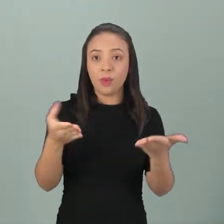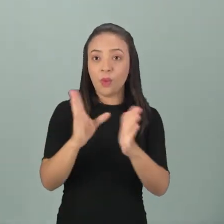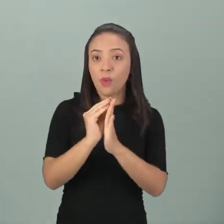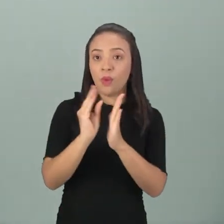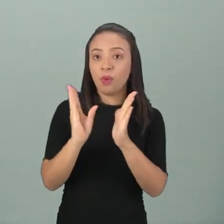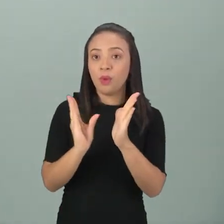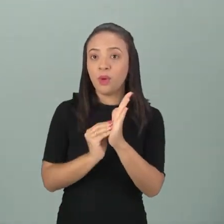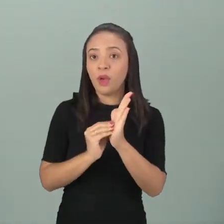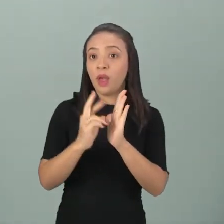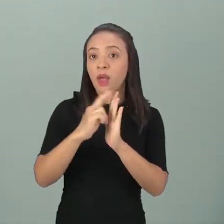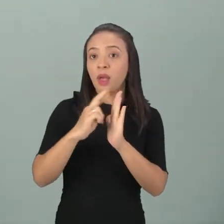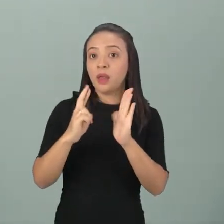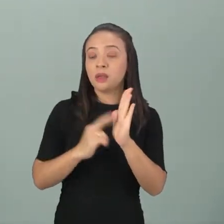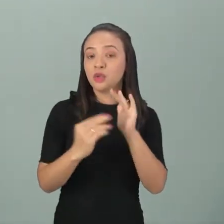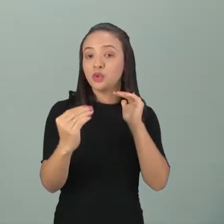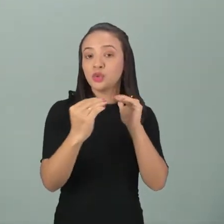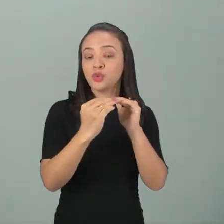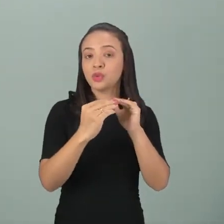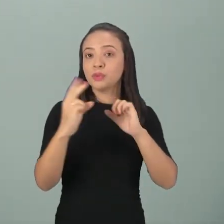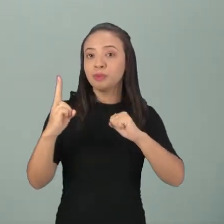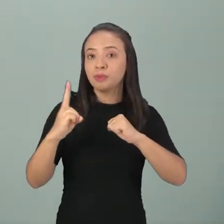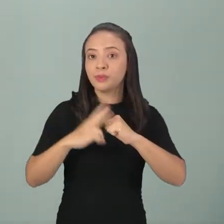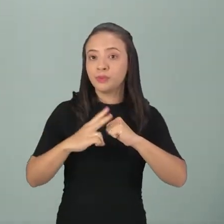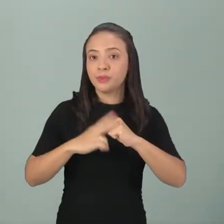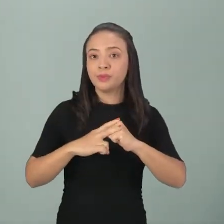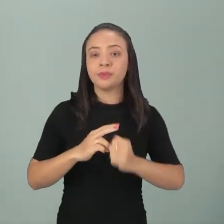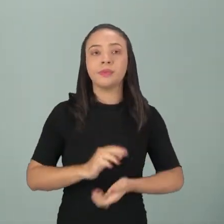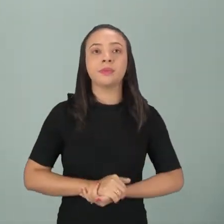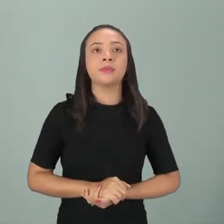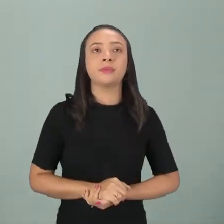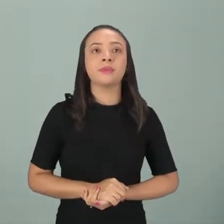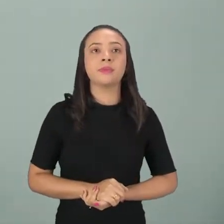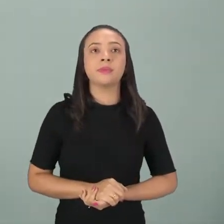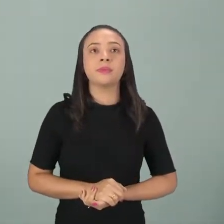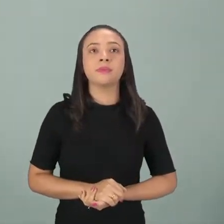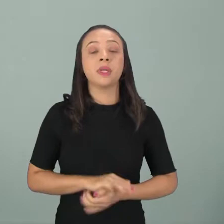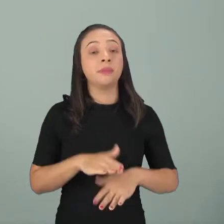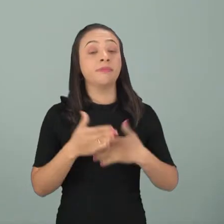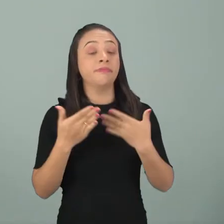de hoje é regras de concordância verbal. Vamos lá?